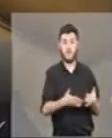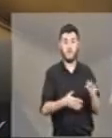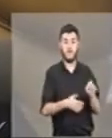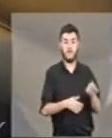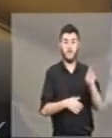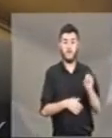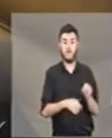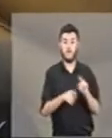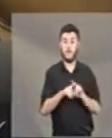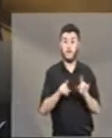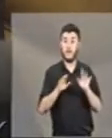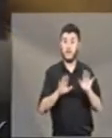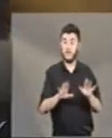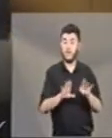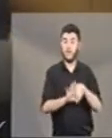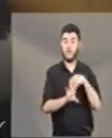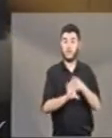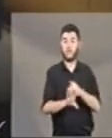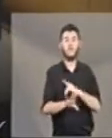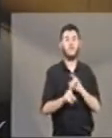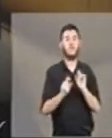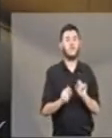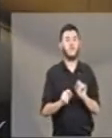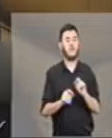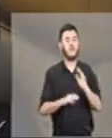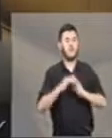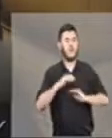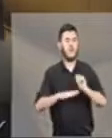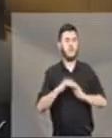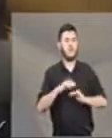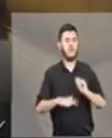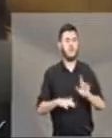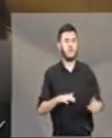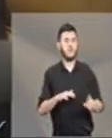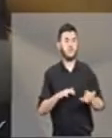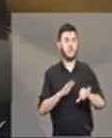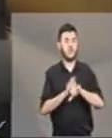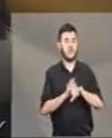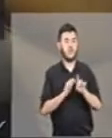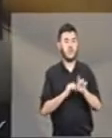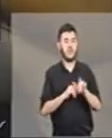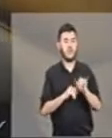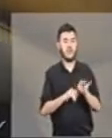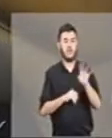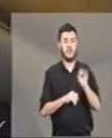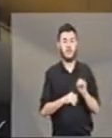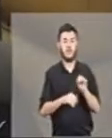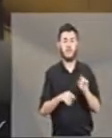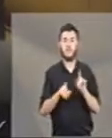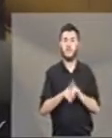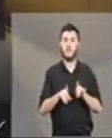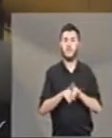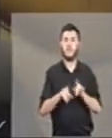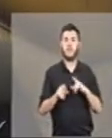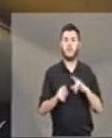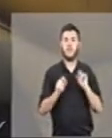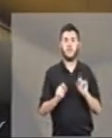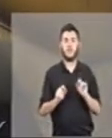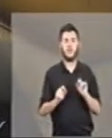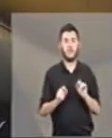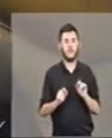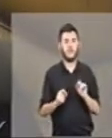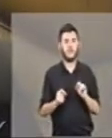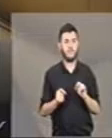cuja suposta prática delituosa não guarde qualquer conexão com o desempenho daquele ofício que lhe garante